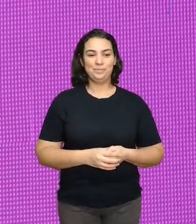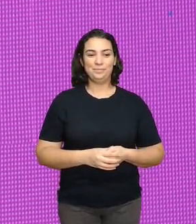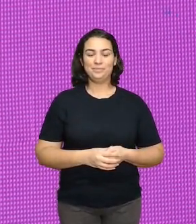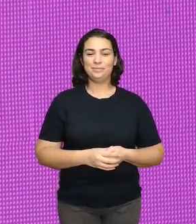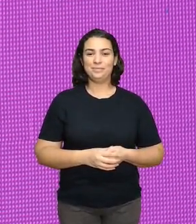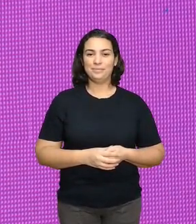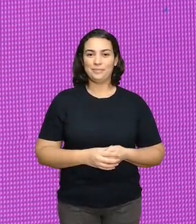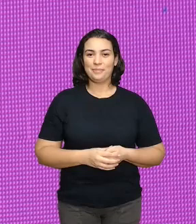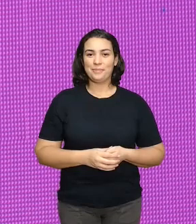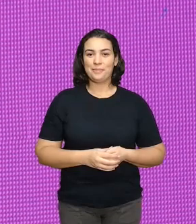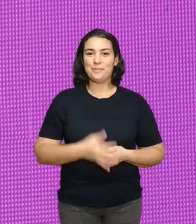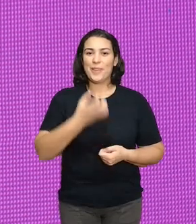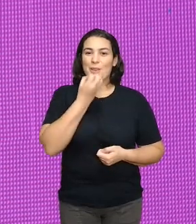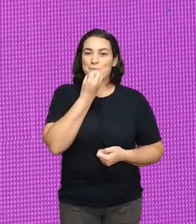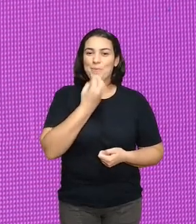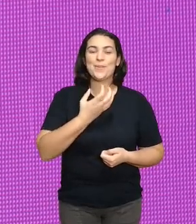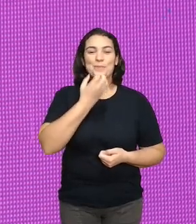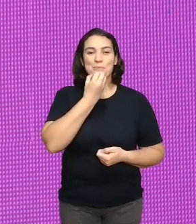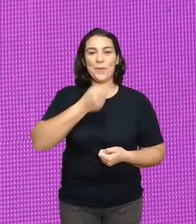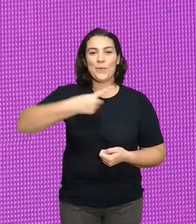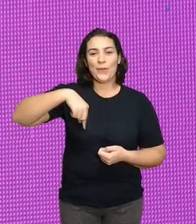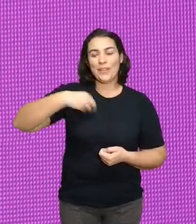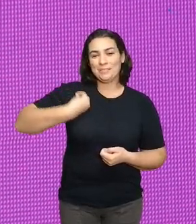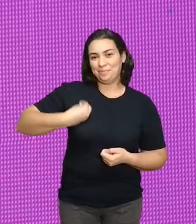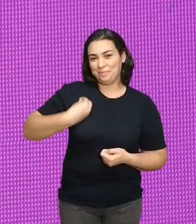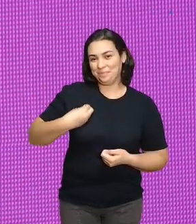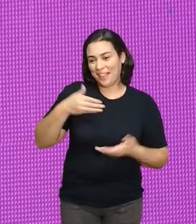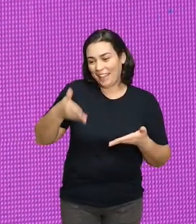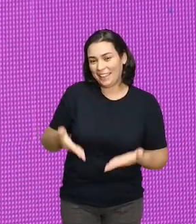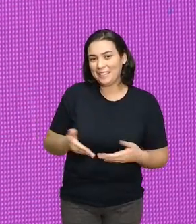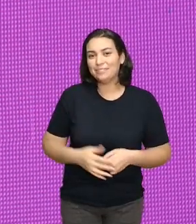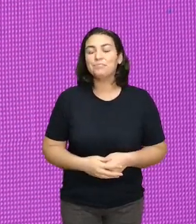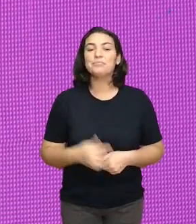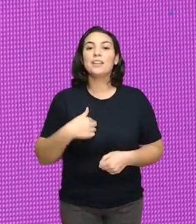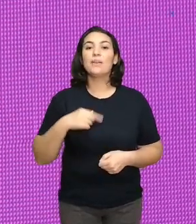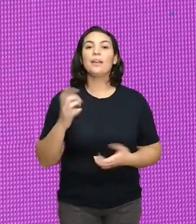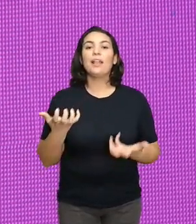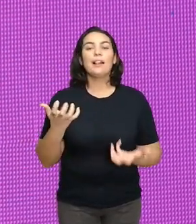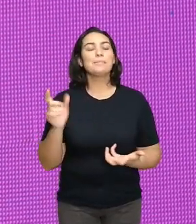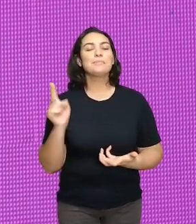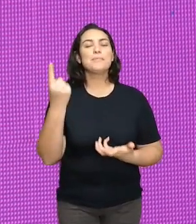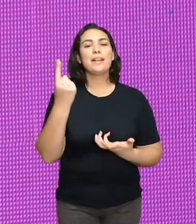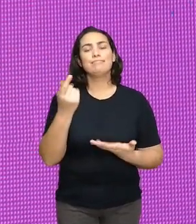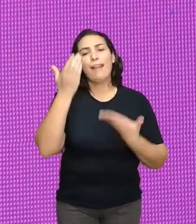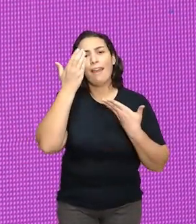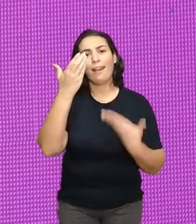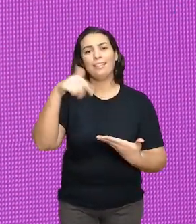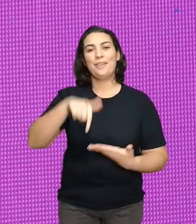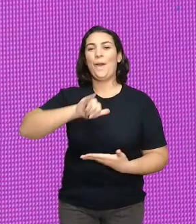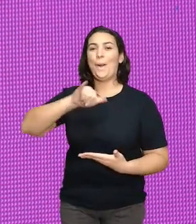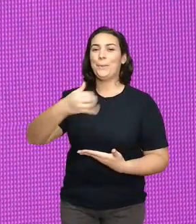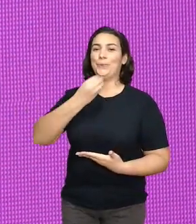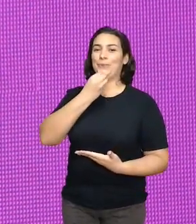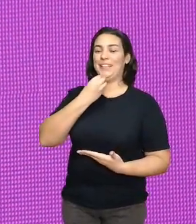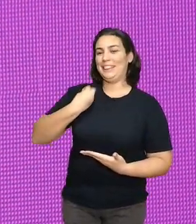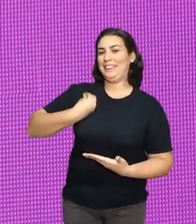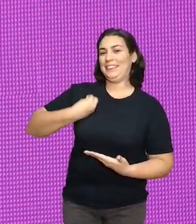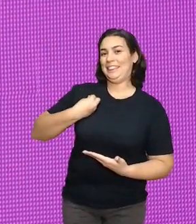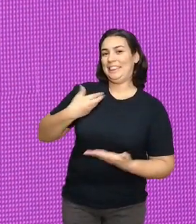Que bom que estamos aqui. Queria primeiro agradecer essa oportunidade de estar aqui. Cheguei